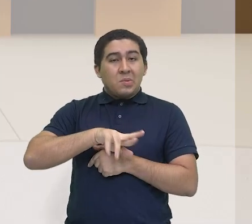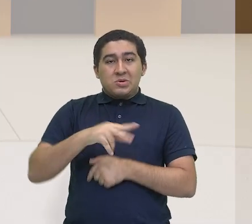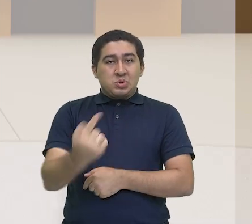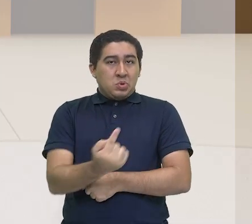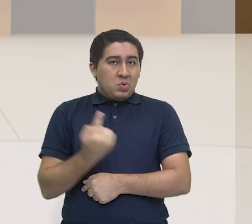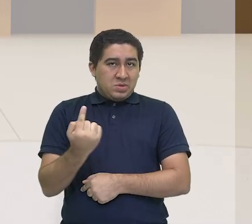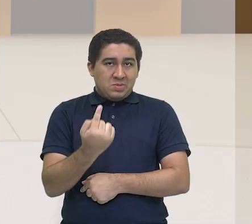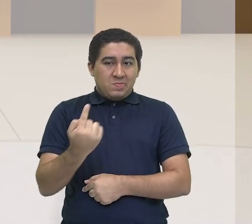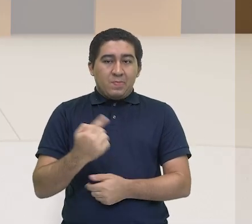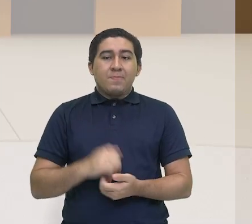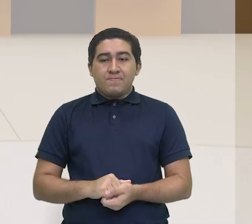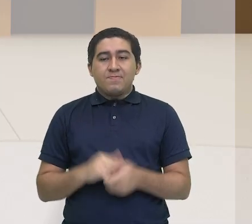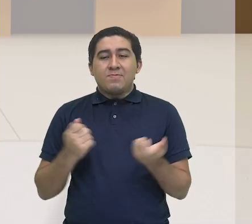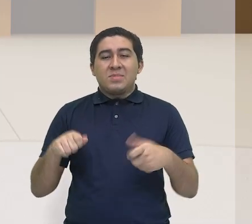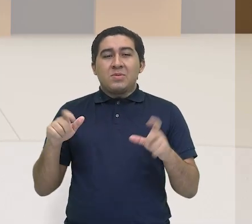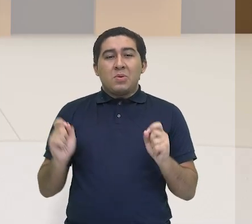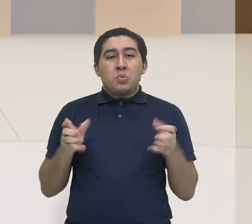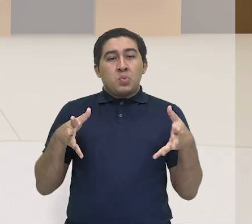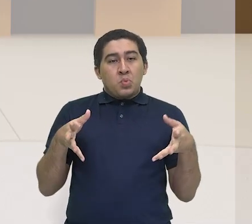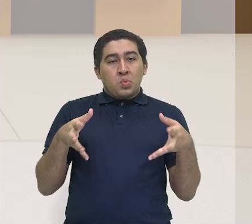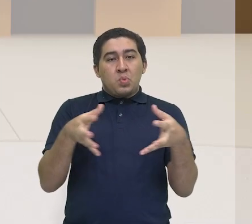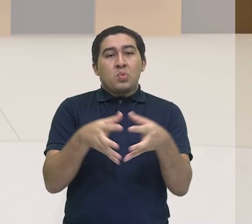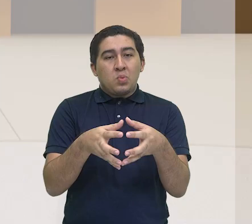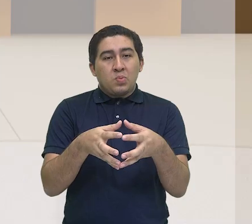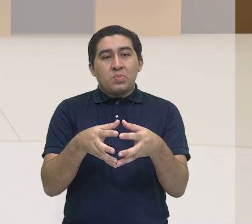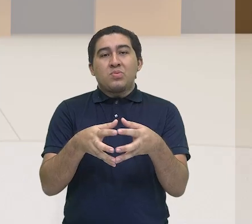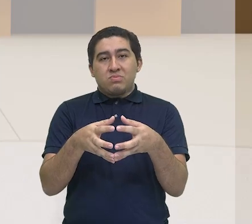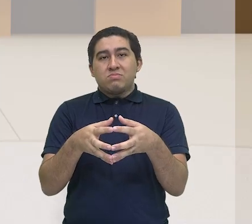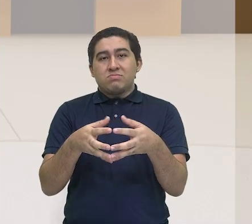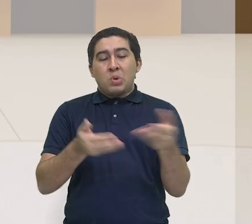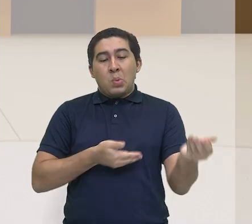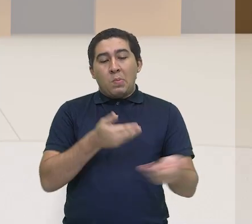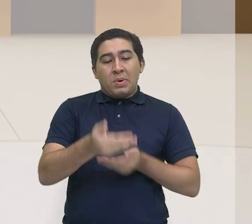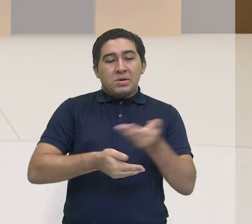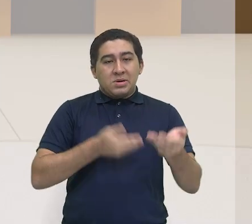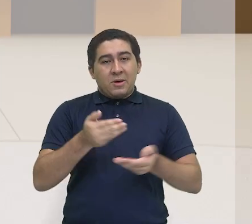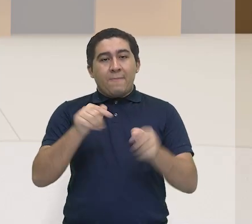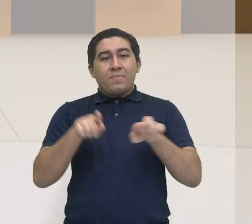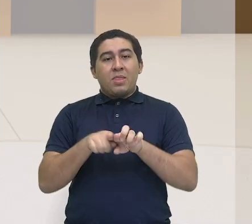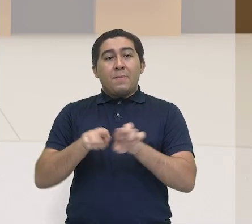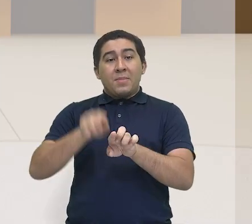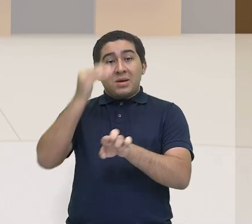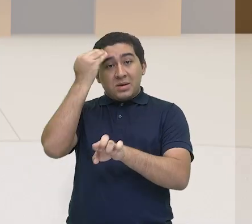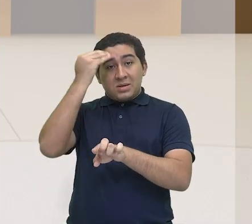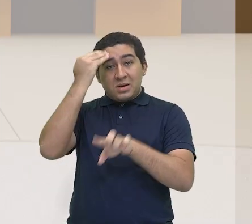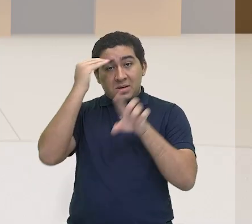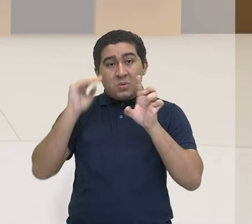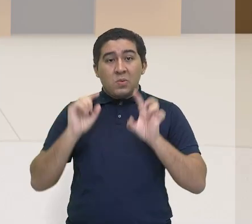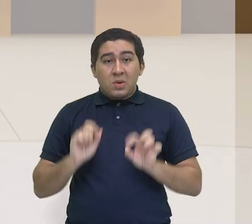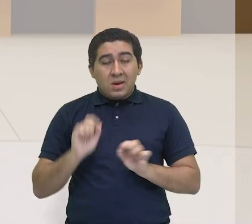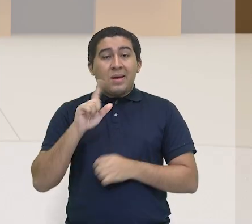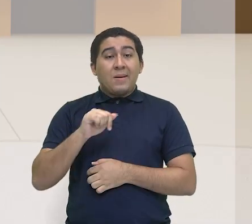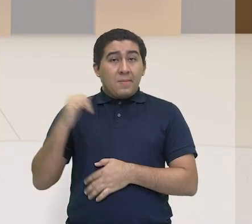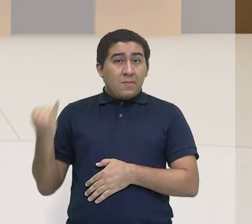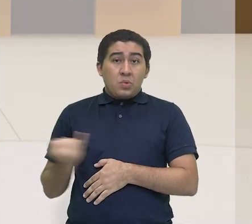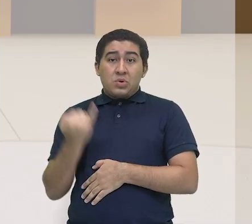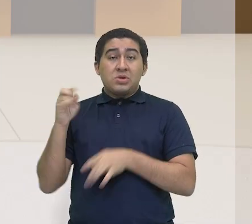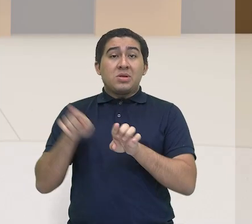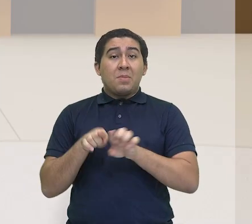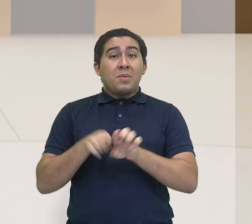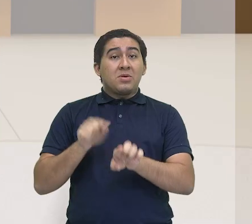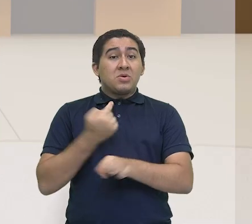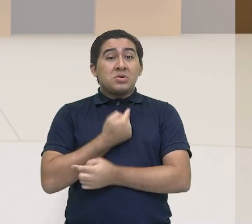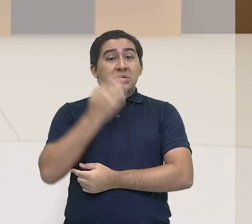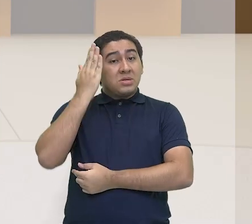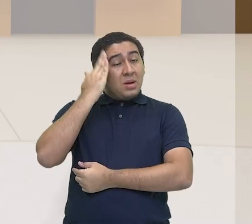sozinho. Perfeito. É necessária a equipe, compartilhar, e entender que também é importante a gente saber